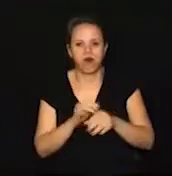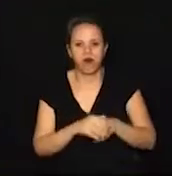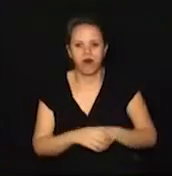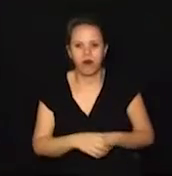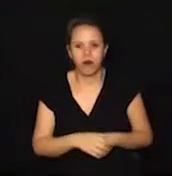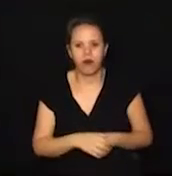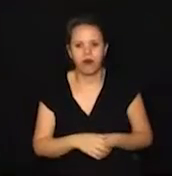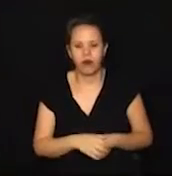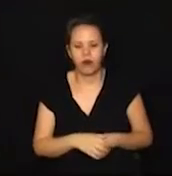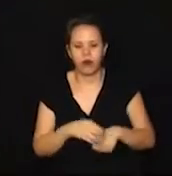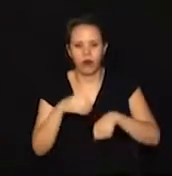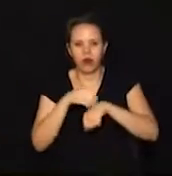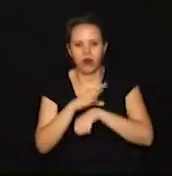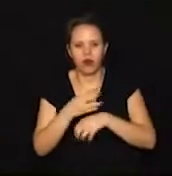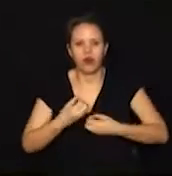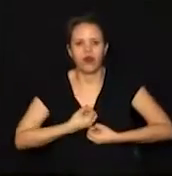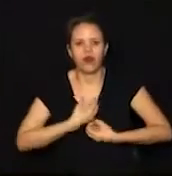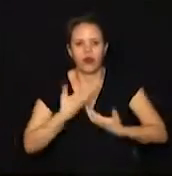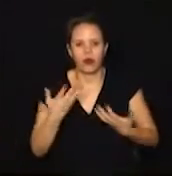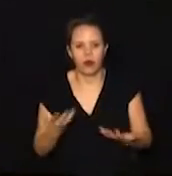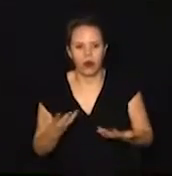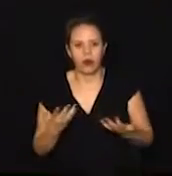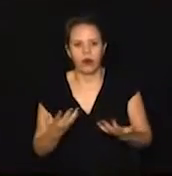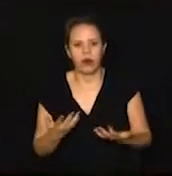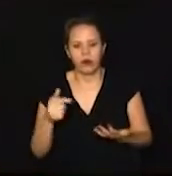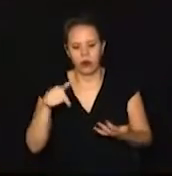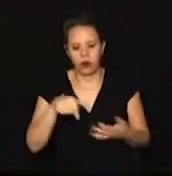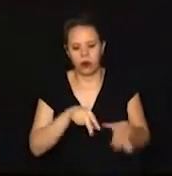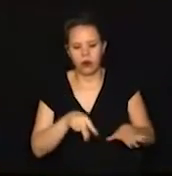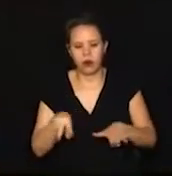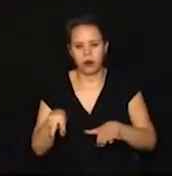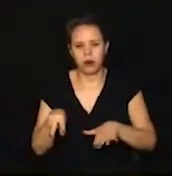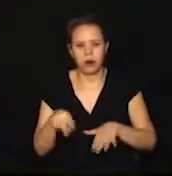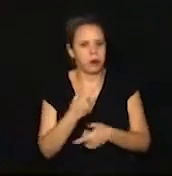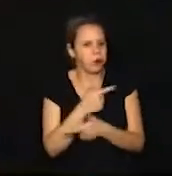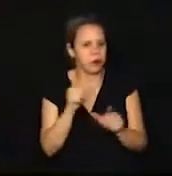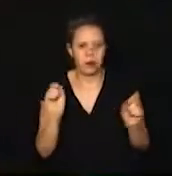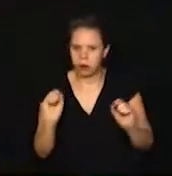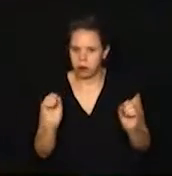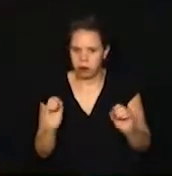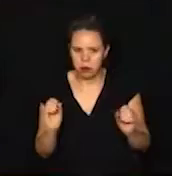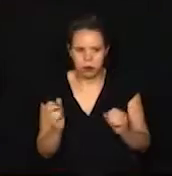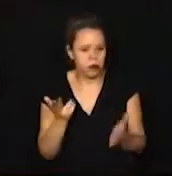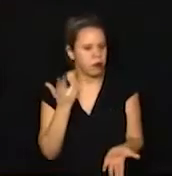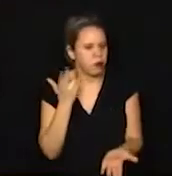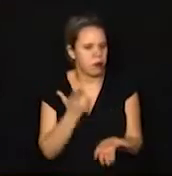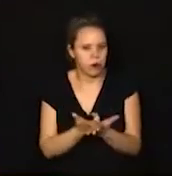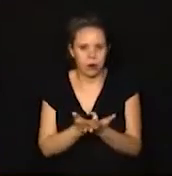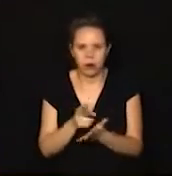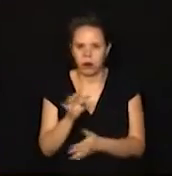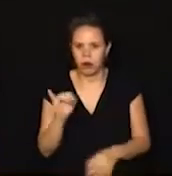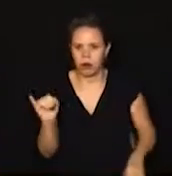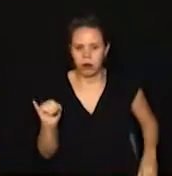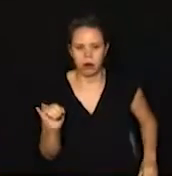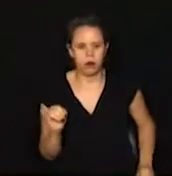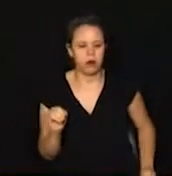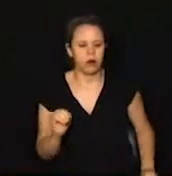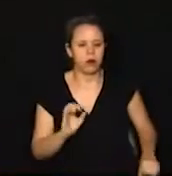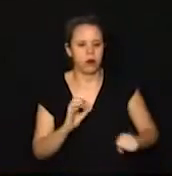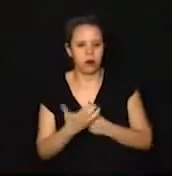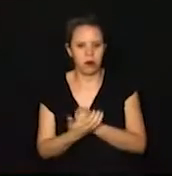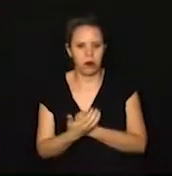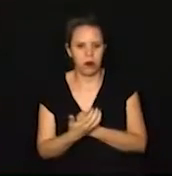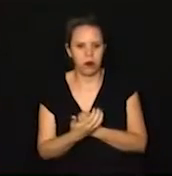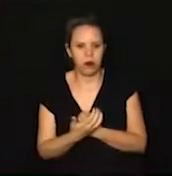Nossa regulação trouxe a informação de que nesta semana não houve nenhuma internação em UTI Covid das